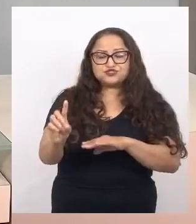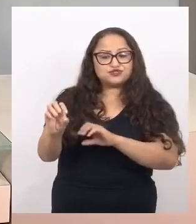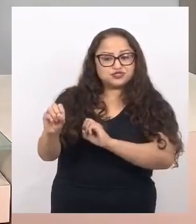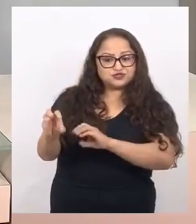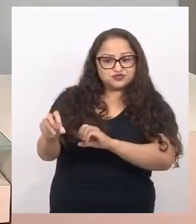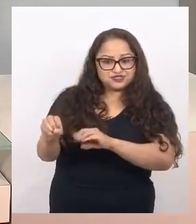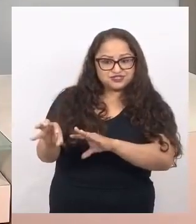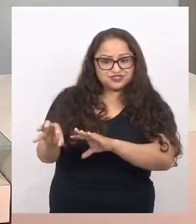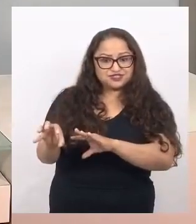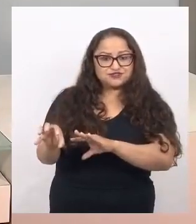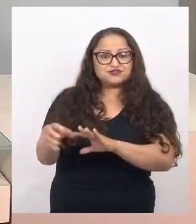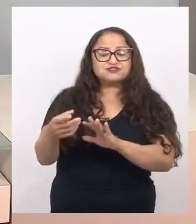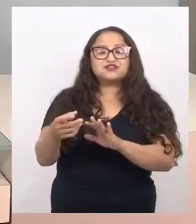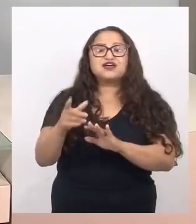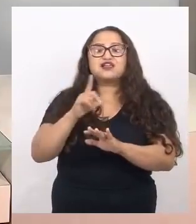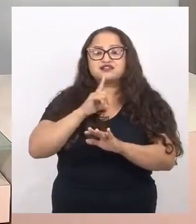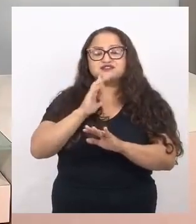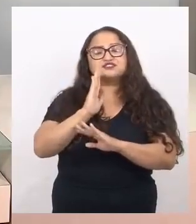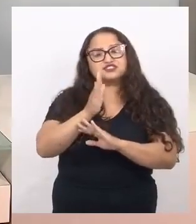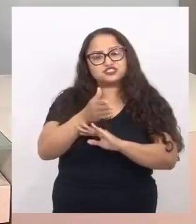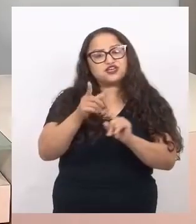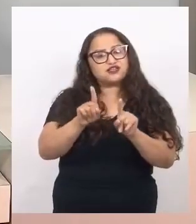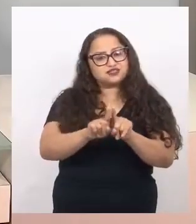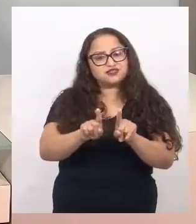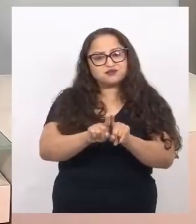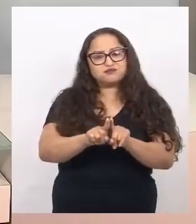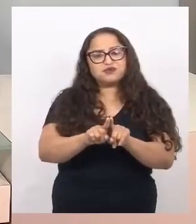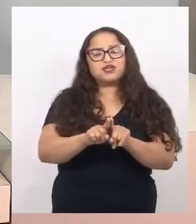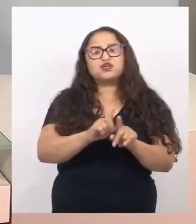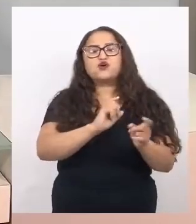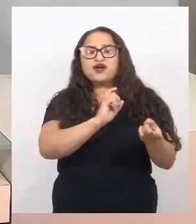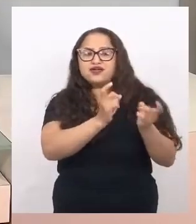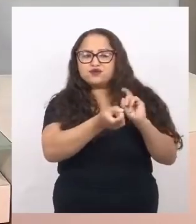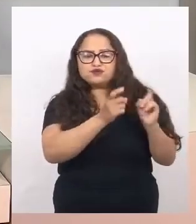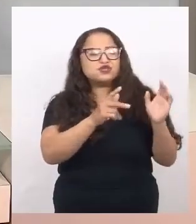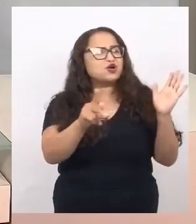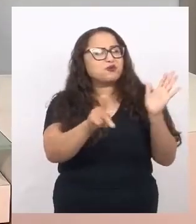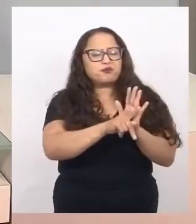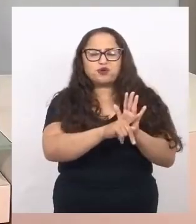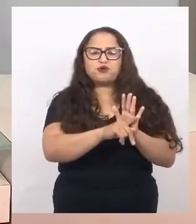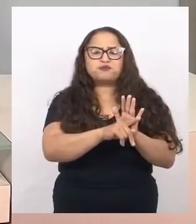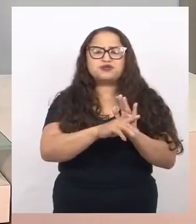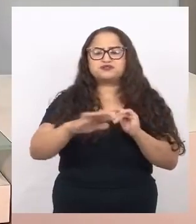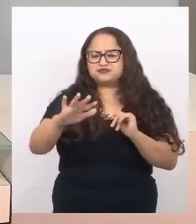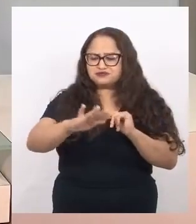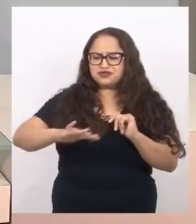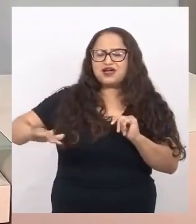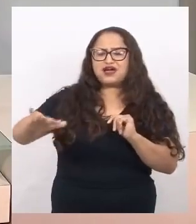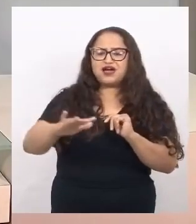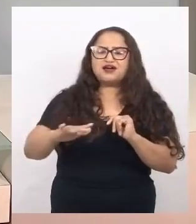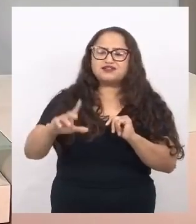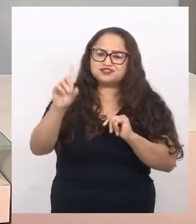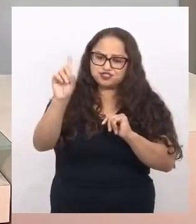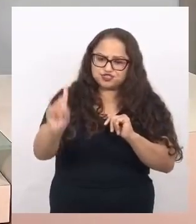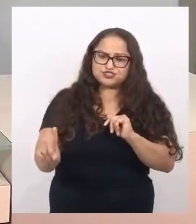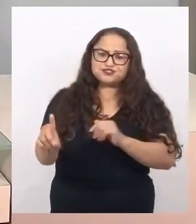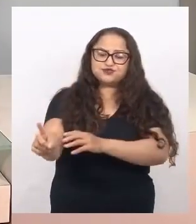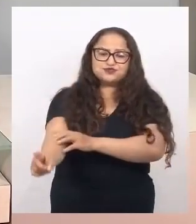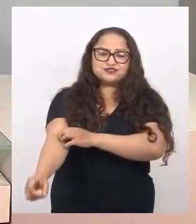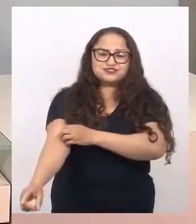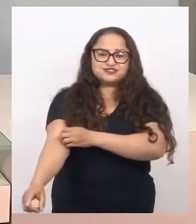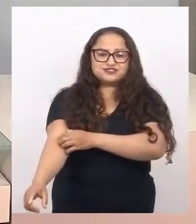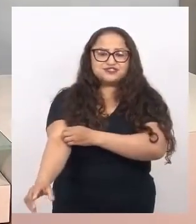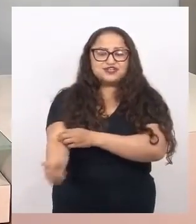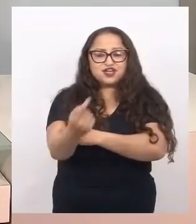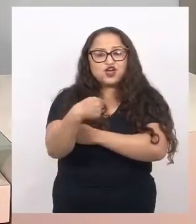ensino, elas muito provavelmente já fizeram uma orientação delas nas suas próprias regionais com os diretores. A gente vai